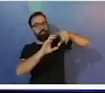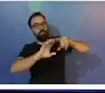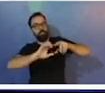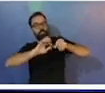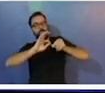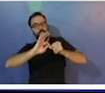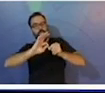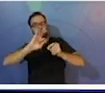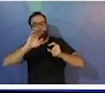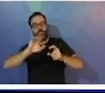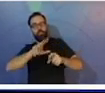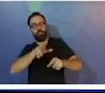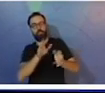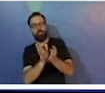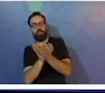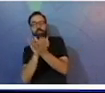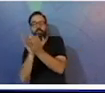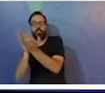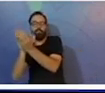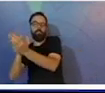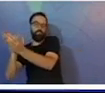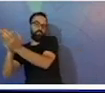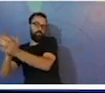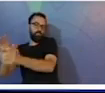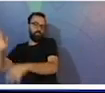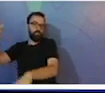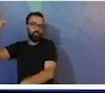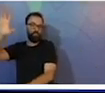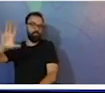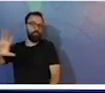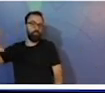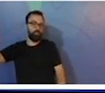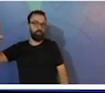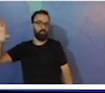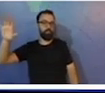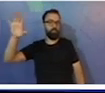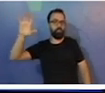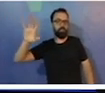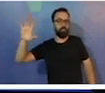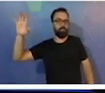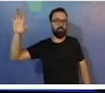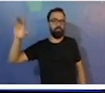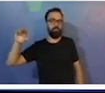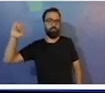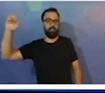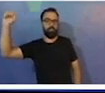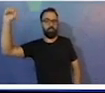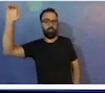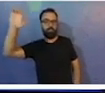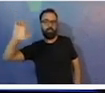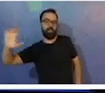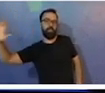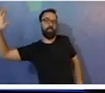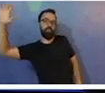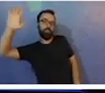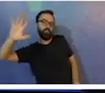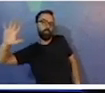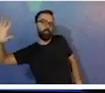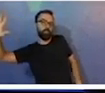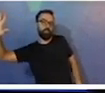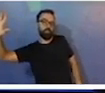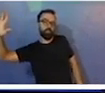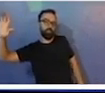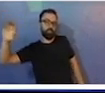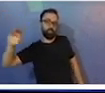Atravessando o oceano, nós temos outros pedaços, outros continentes. A Europa, que se